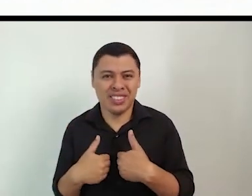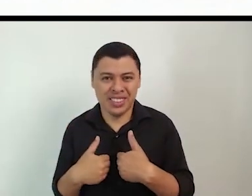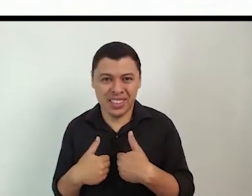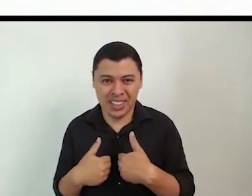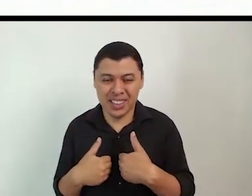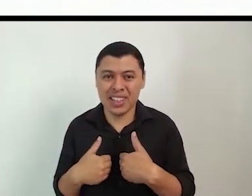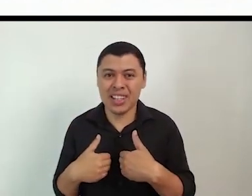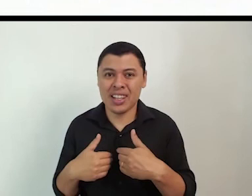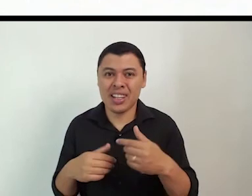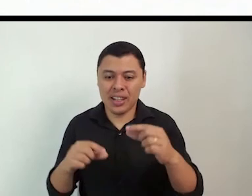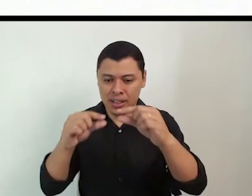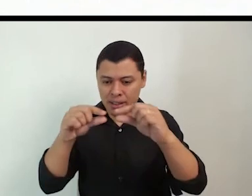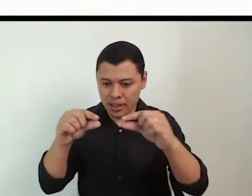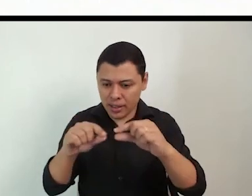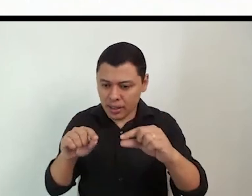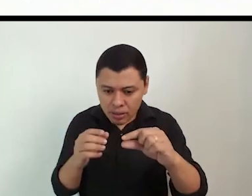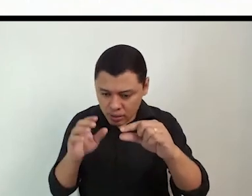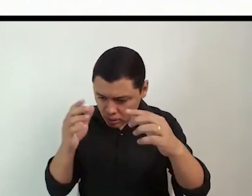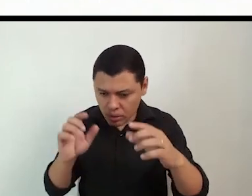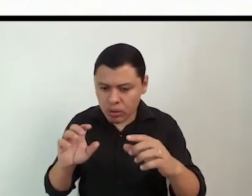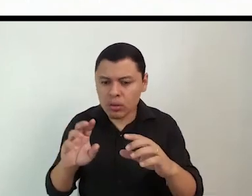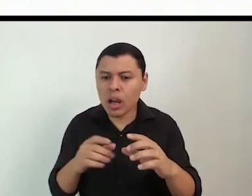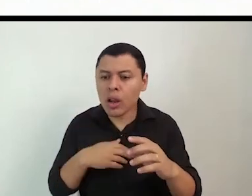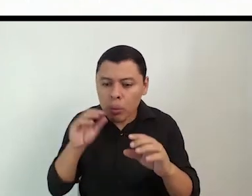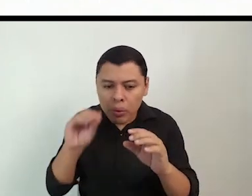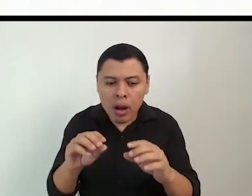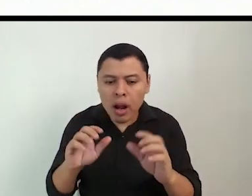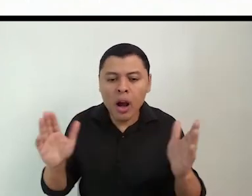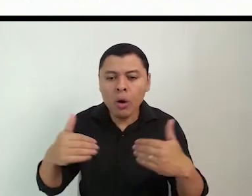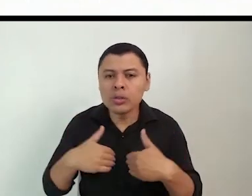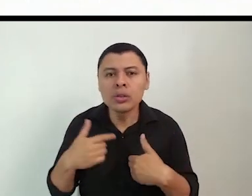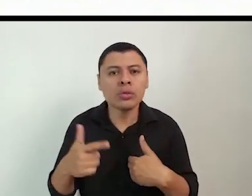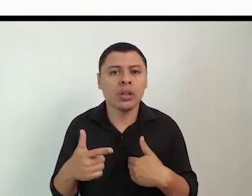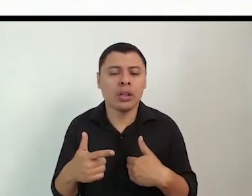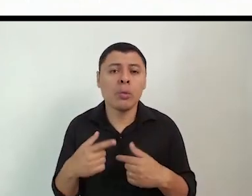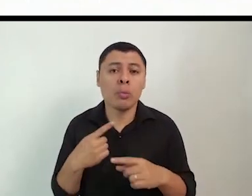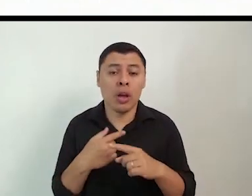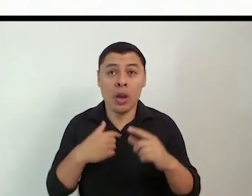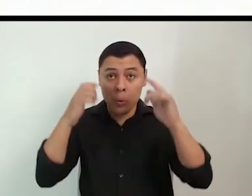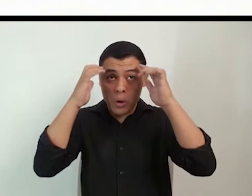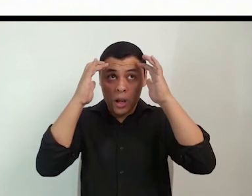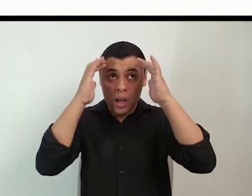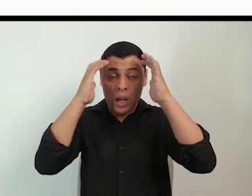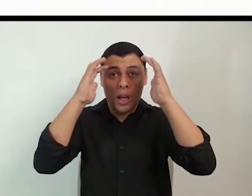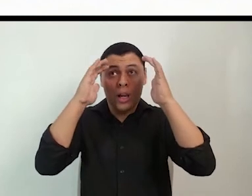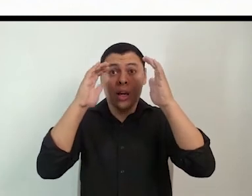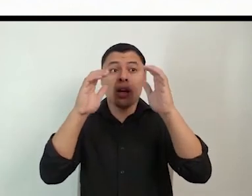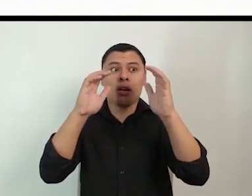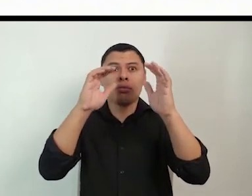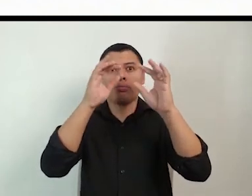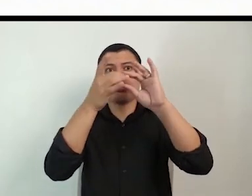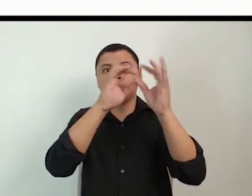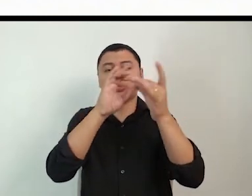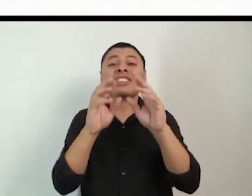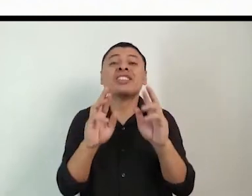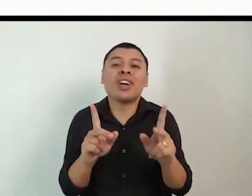gente se enquadra dentro da deficiência mental porque a gente tem uma conexão neurológica diferente, mas isso pode ou não